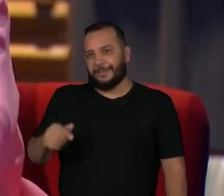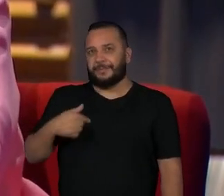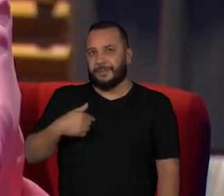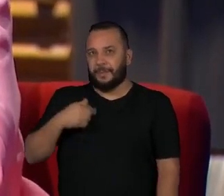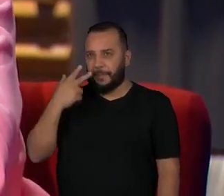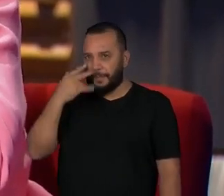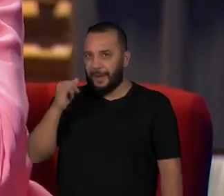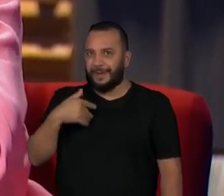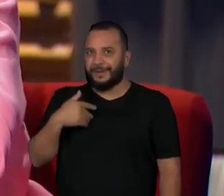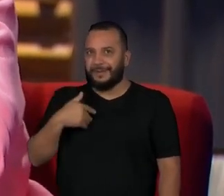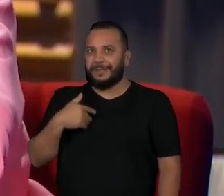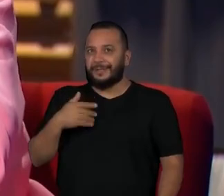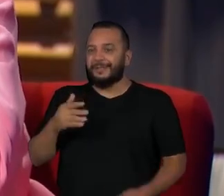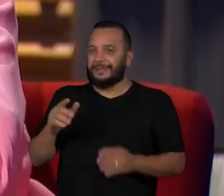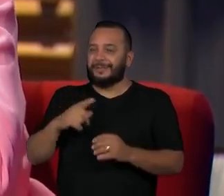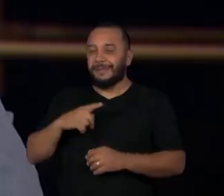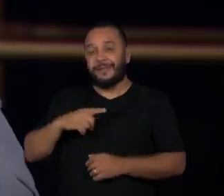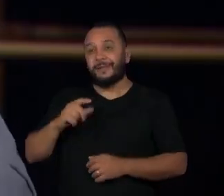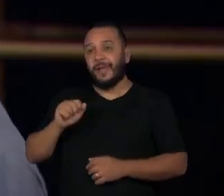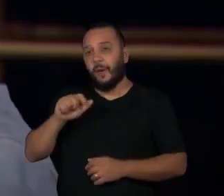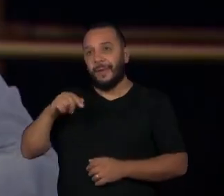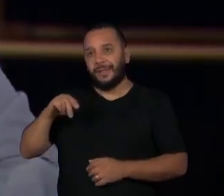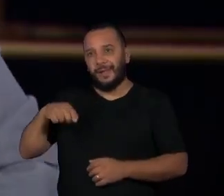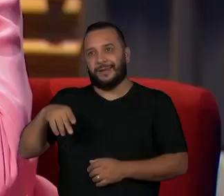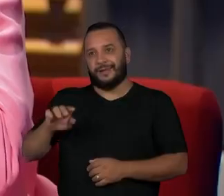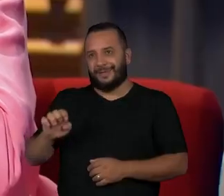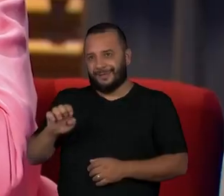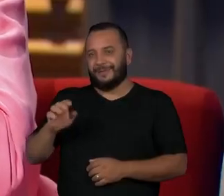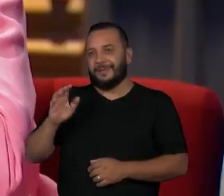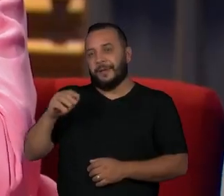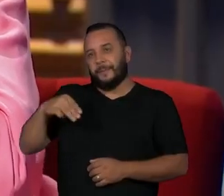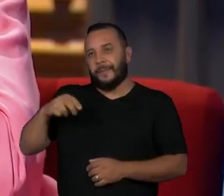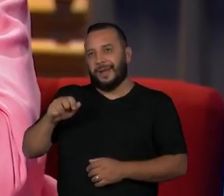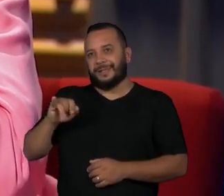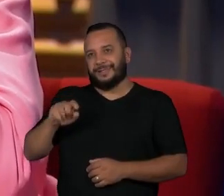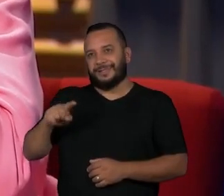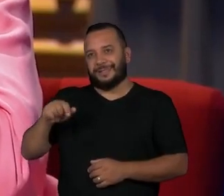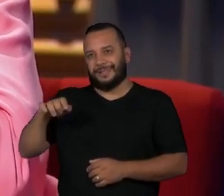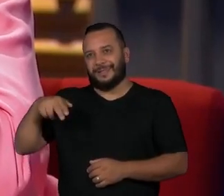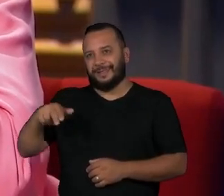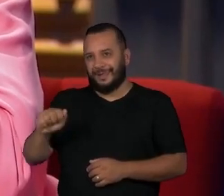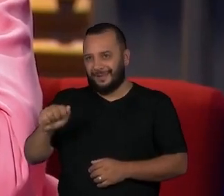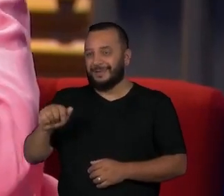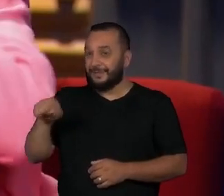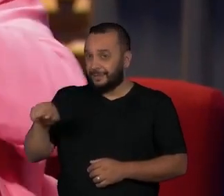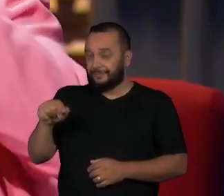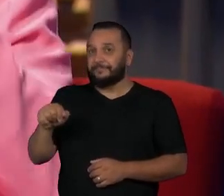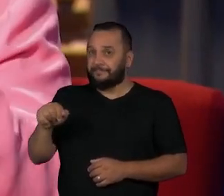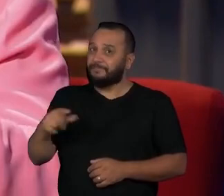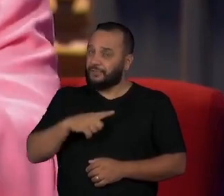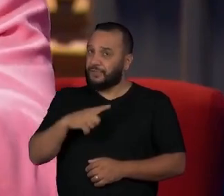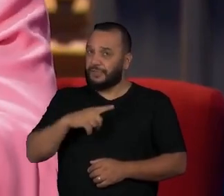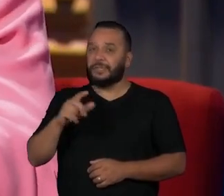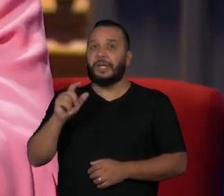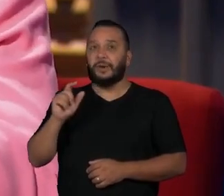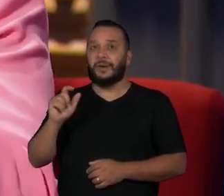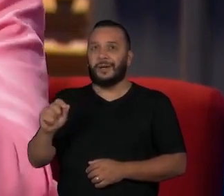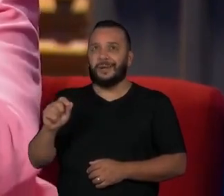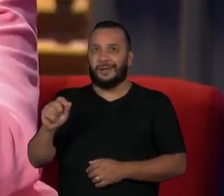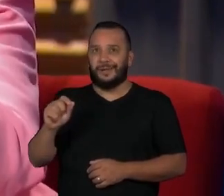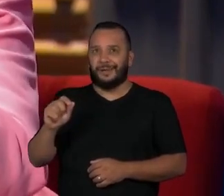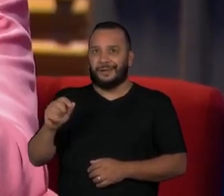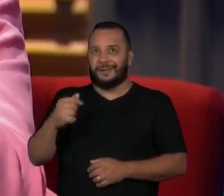como chamava a manque maisena sei tinha tinha a além de palavra cruzada tinha